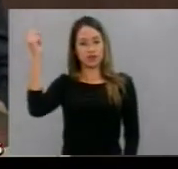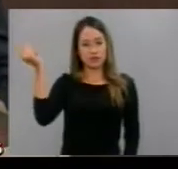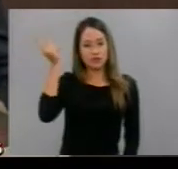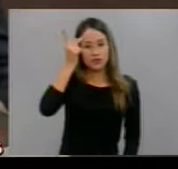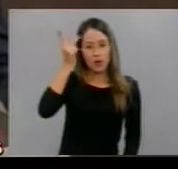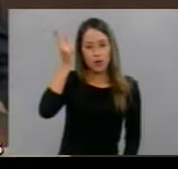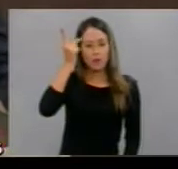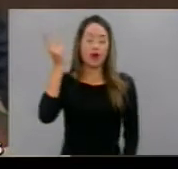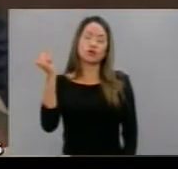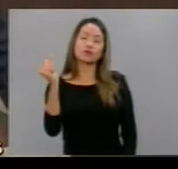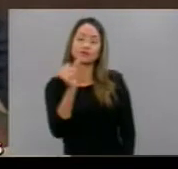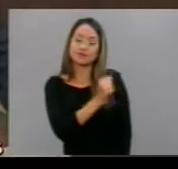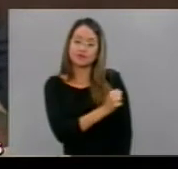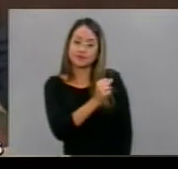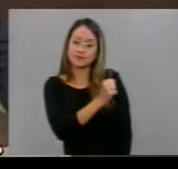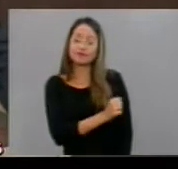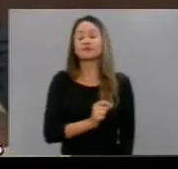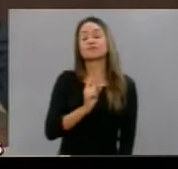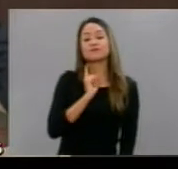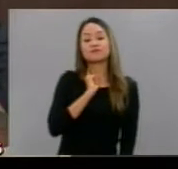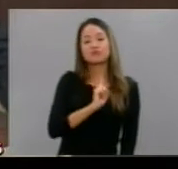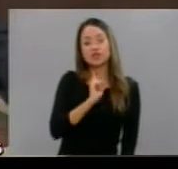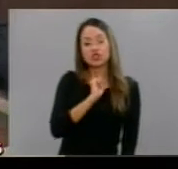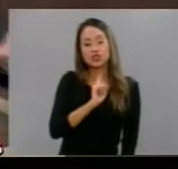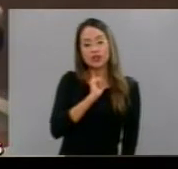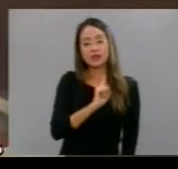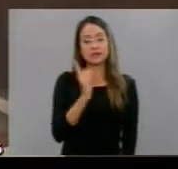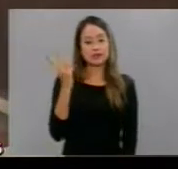de Janeiro, Minas Gerais, por exemplo.